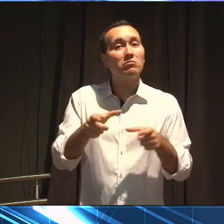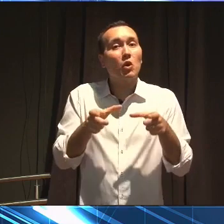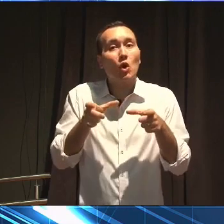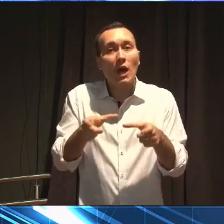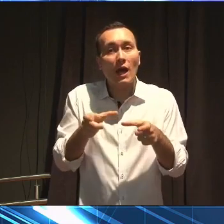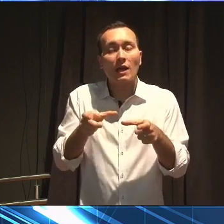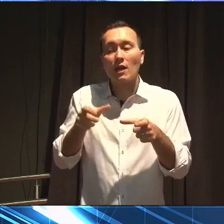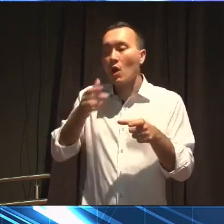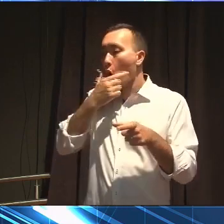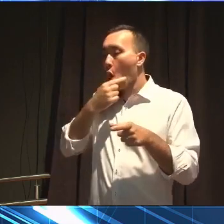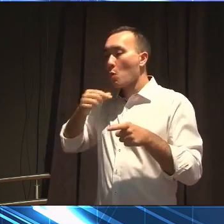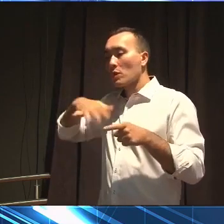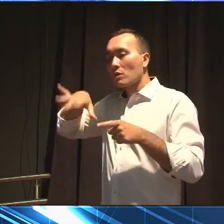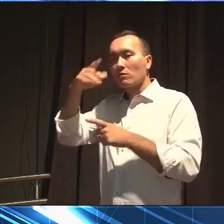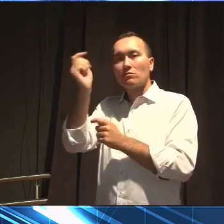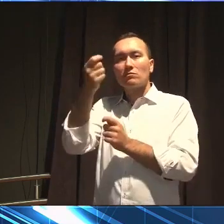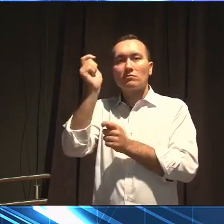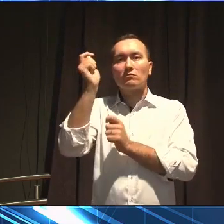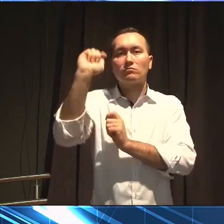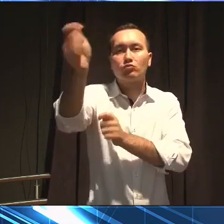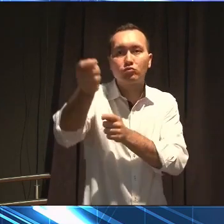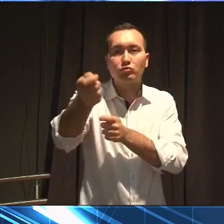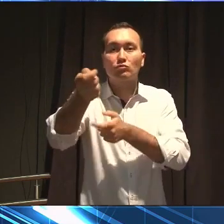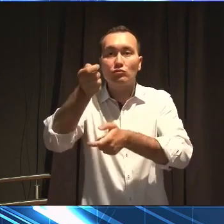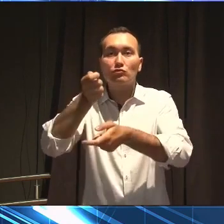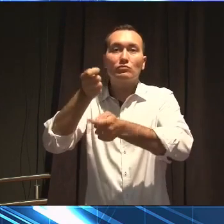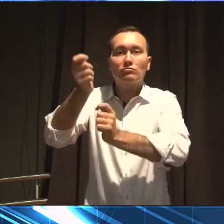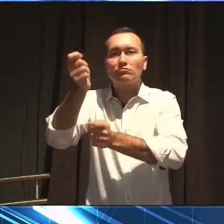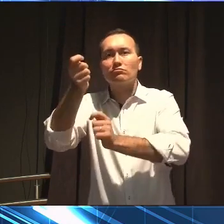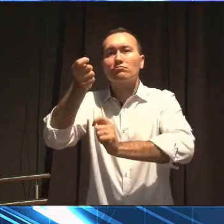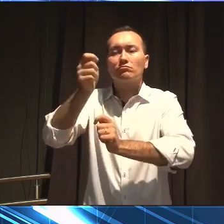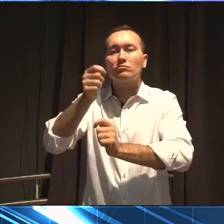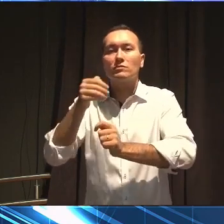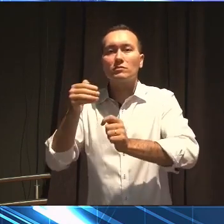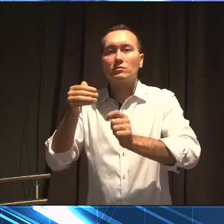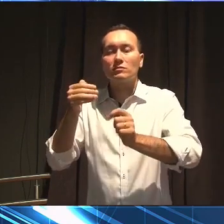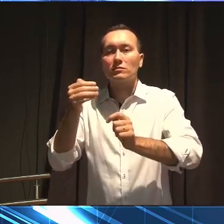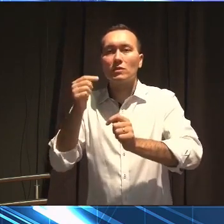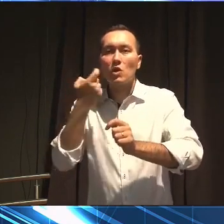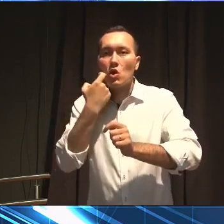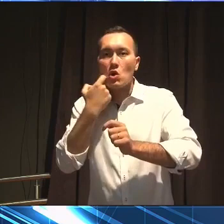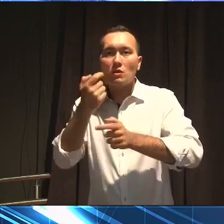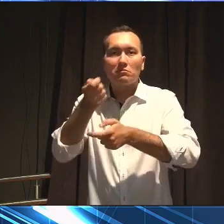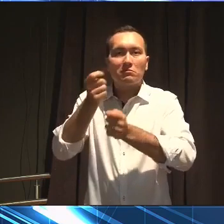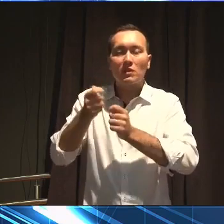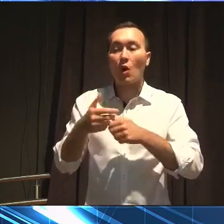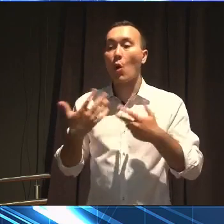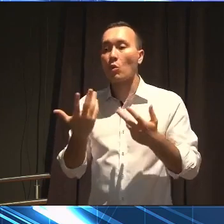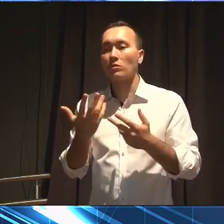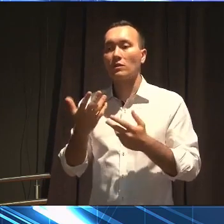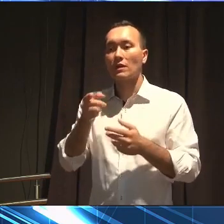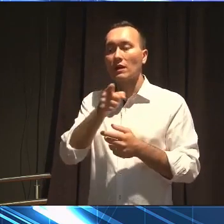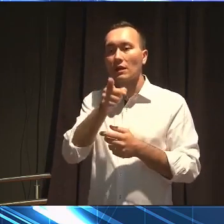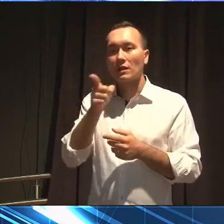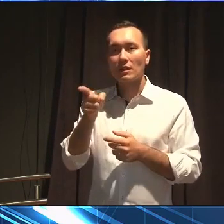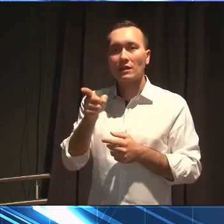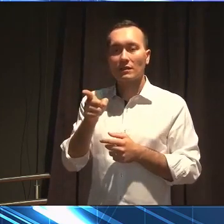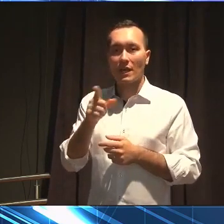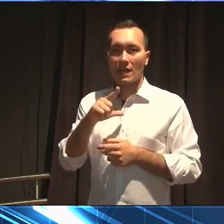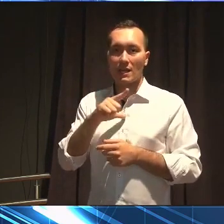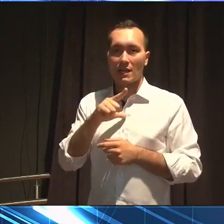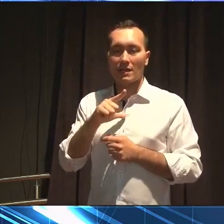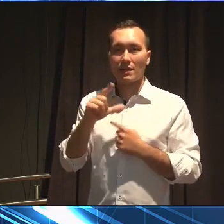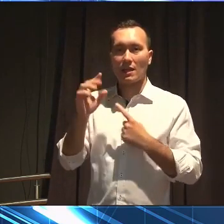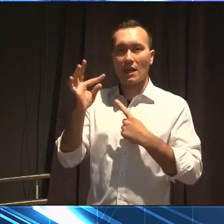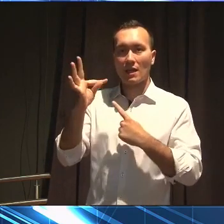O mar é onde vivem os tubarões. O mar é algo com água que não se pode